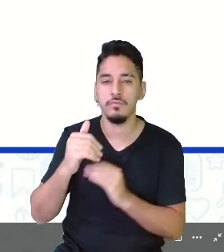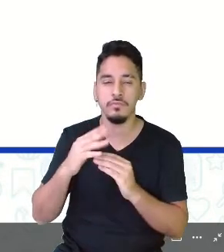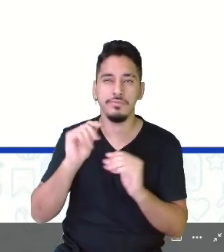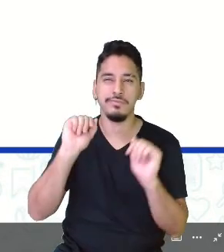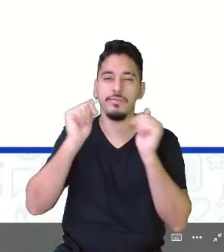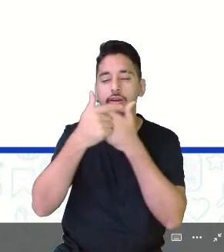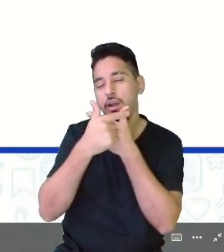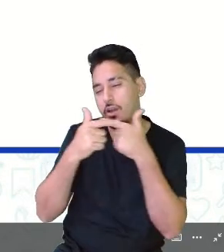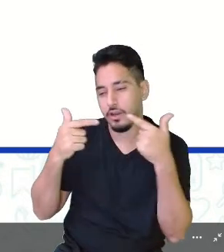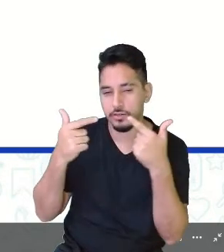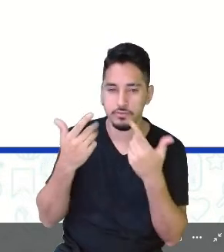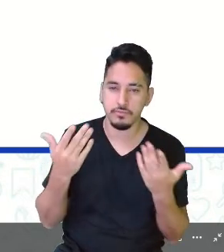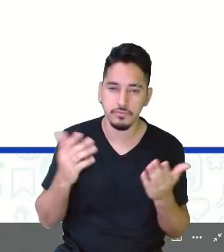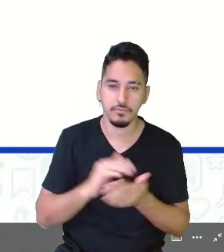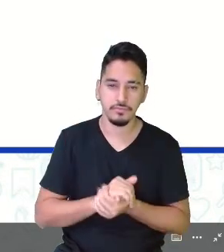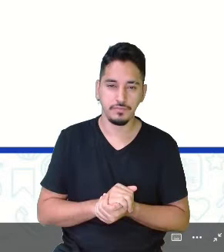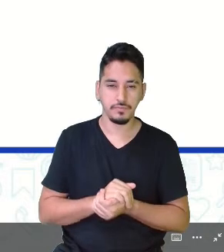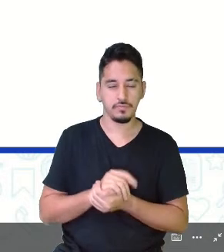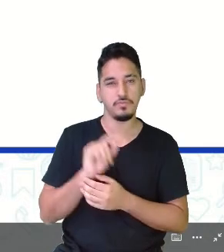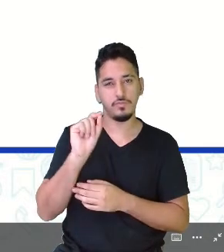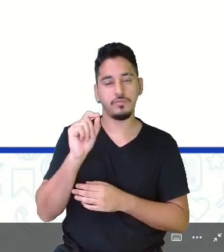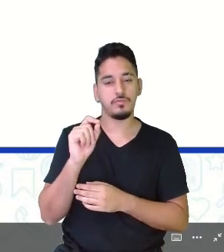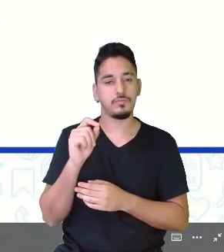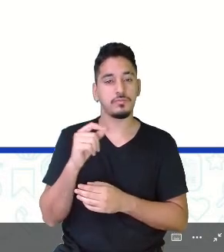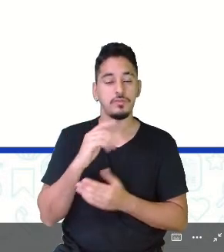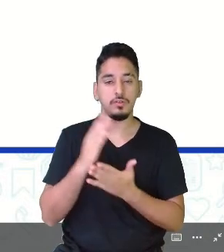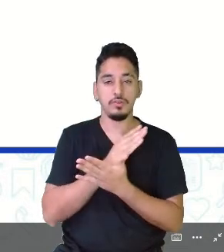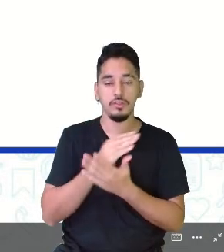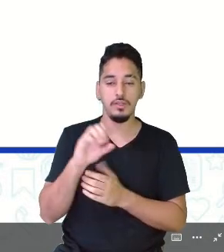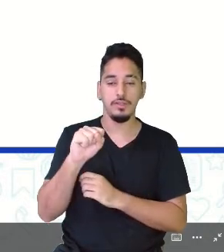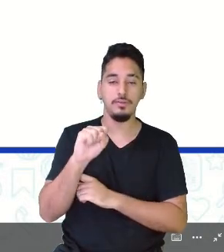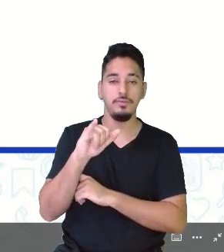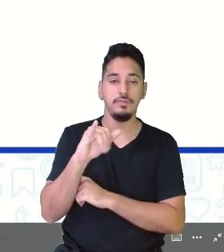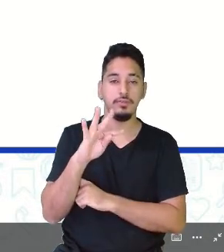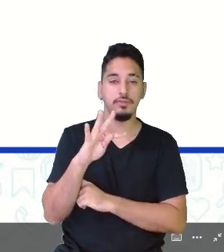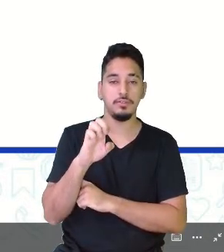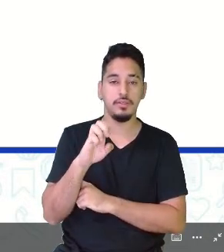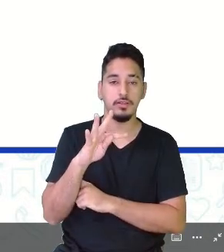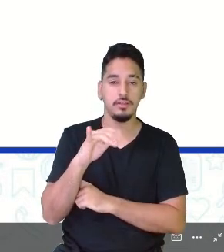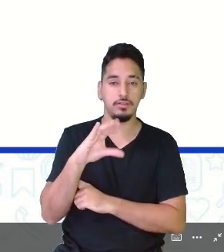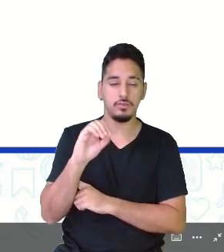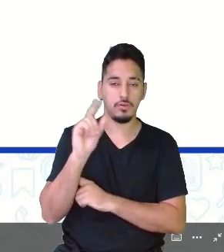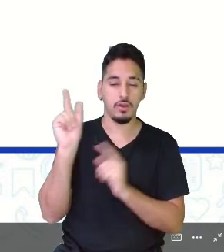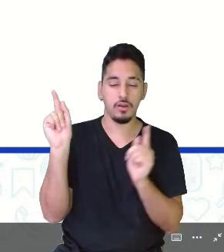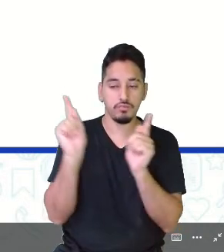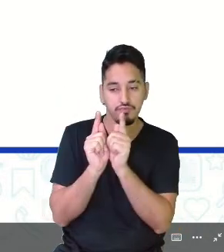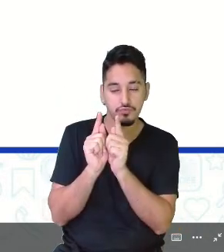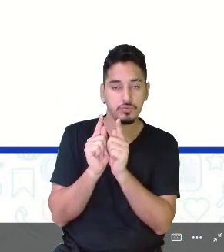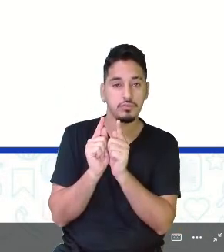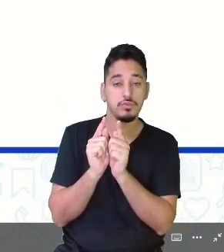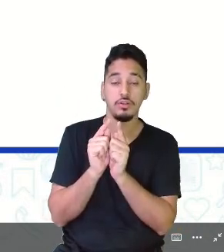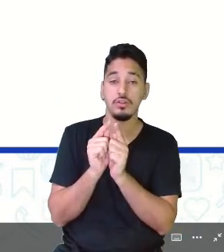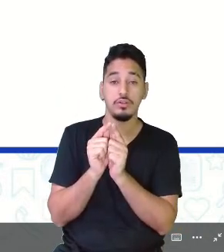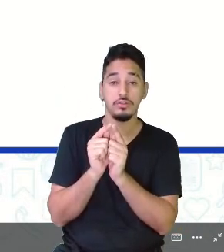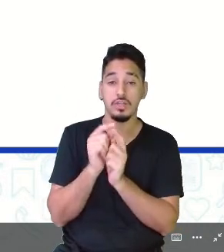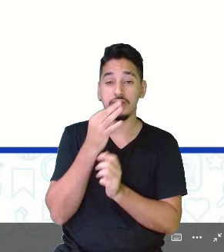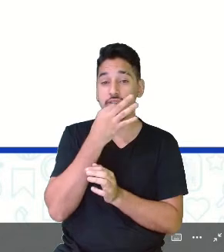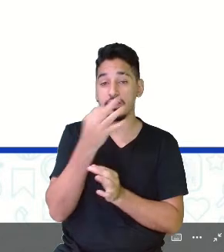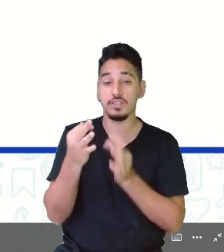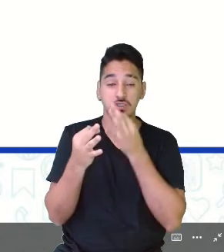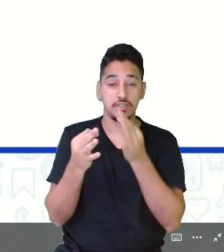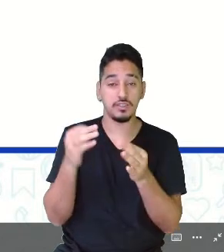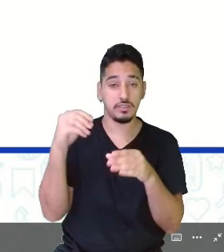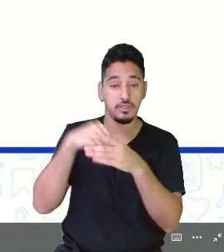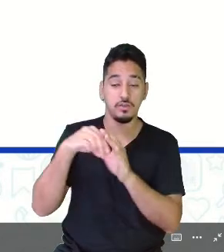rir. E como é um gênero que é sintético, ou seja, ele é muito resumido, as críticas contidas no meme também